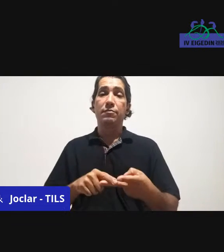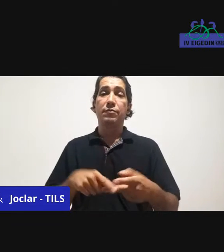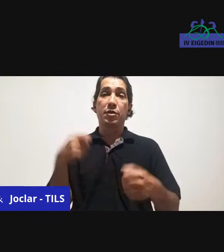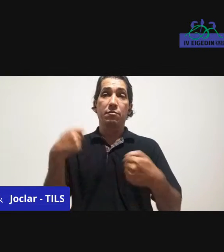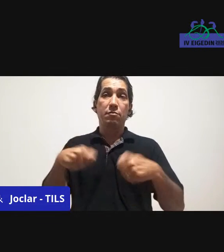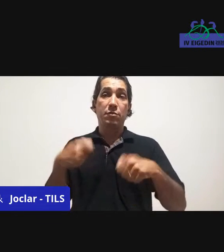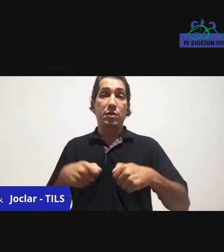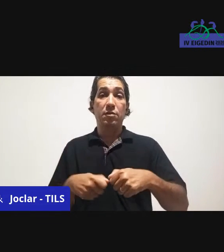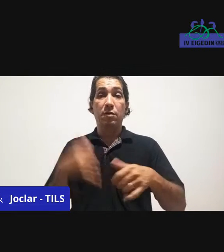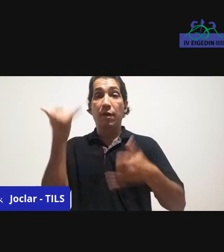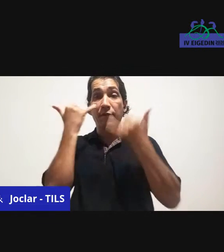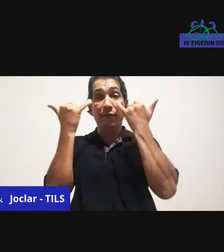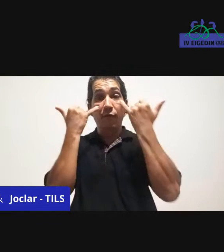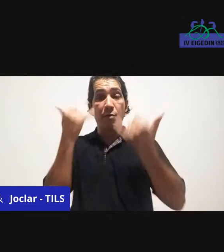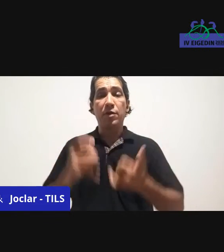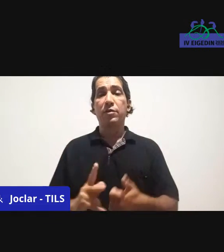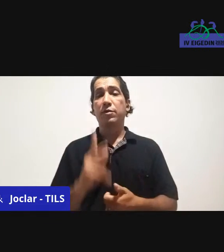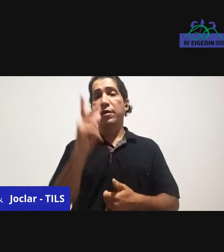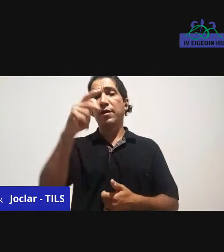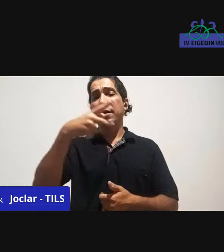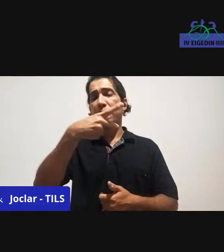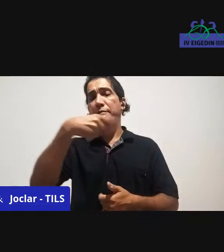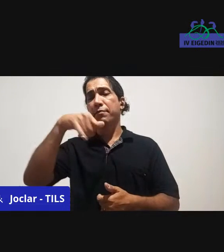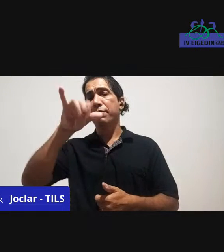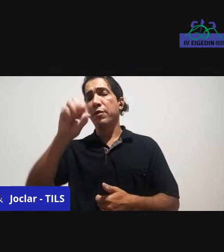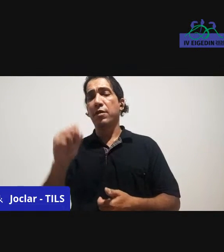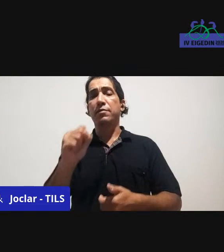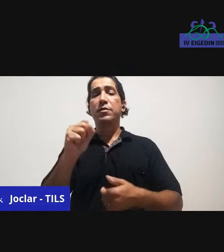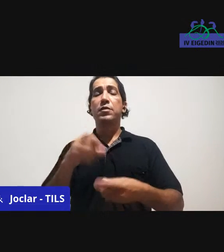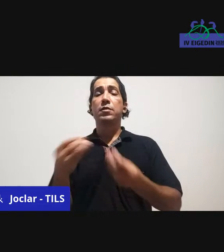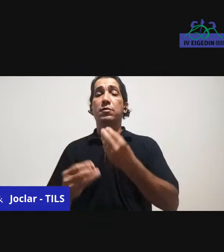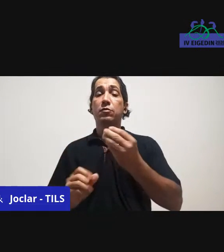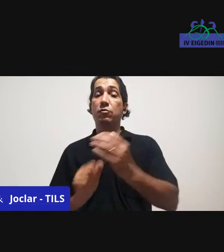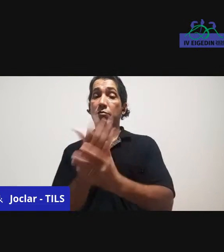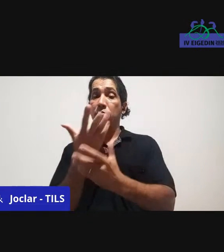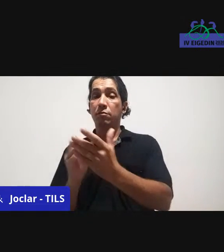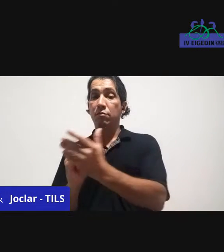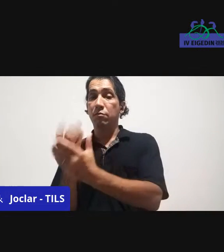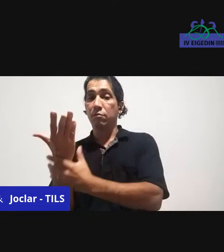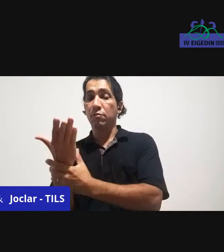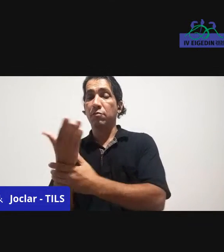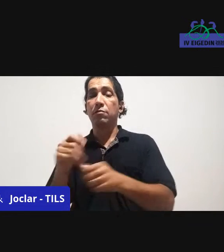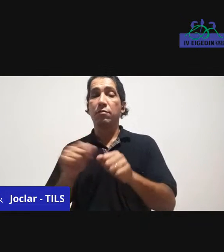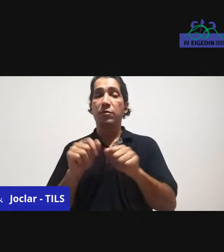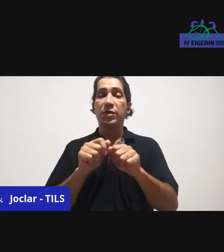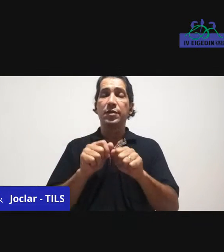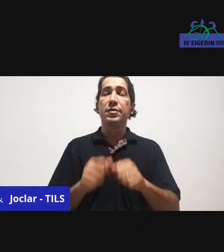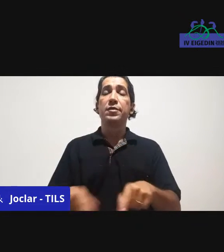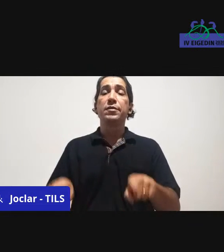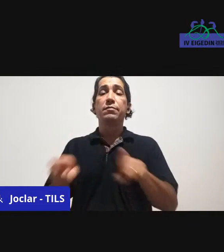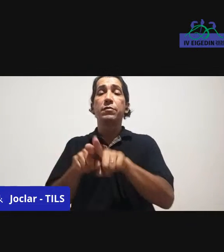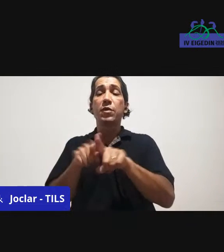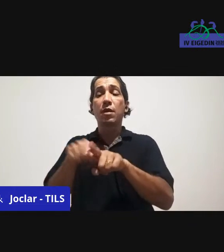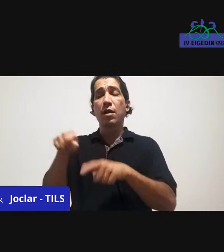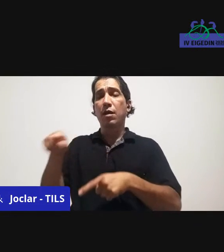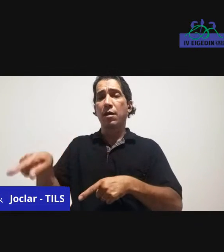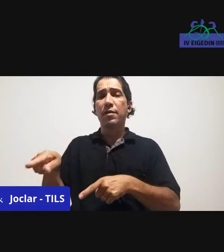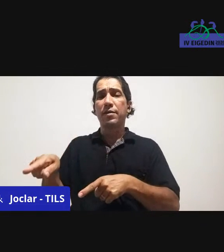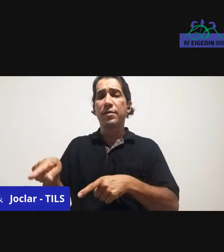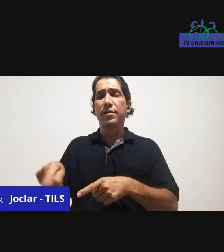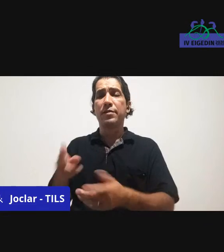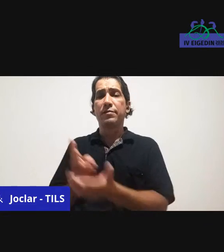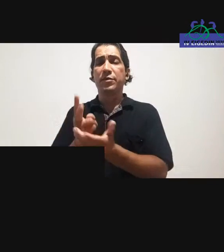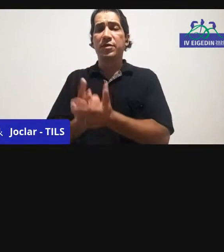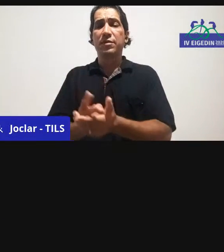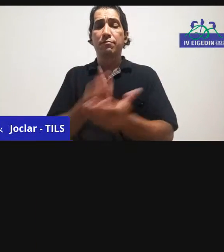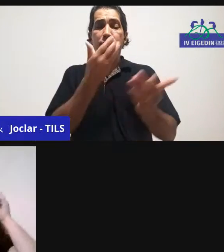e KPIs de produtividade, ok? Ele tinha constantes perdas de produção e mortalidade